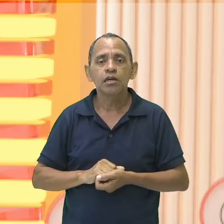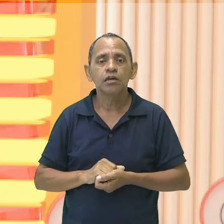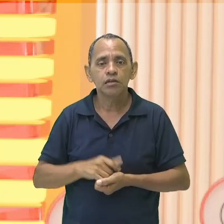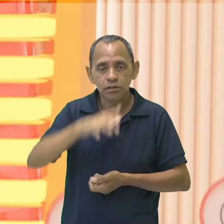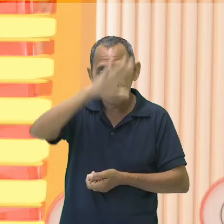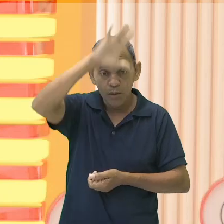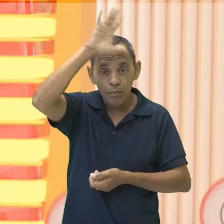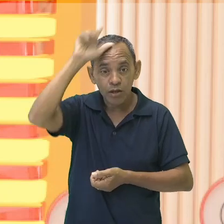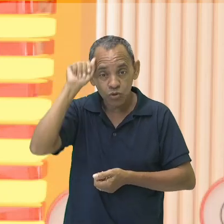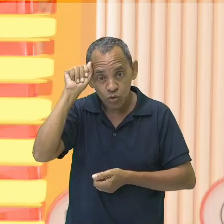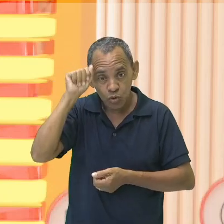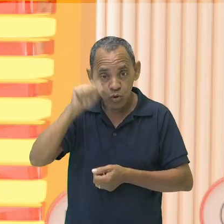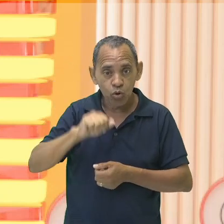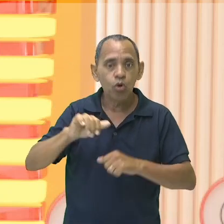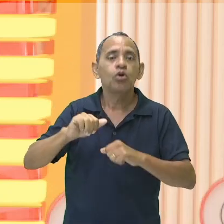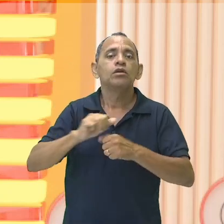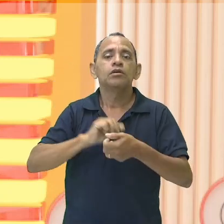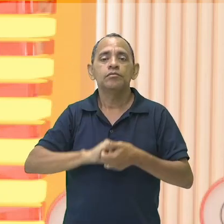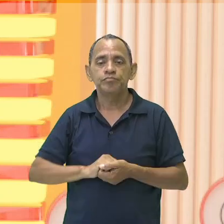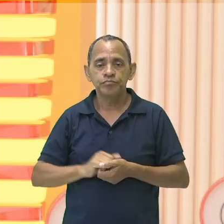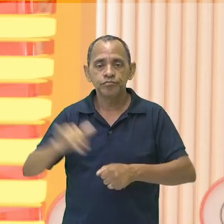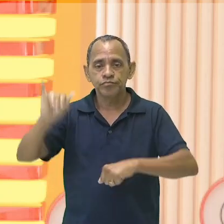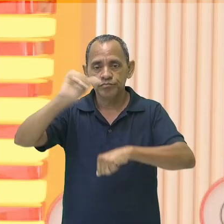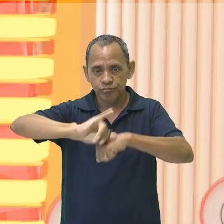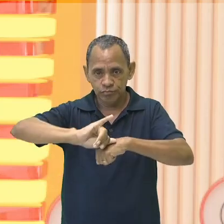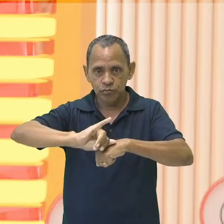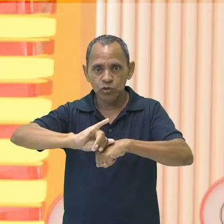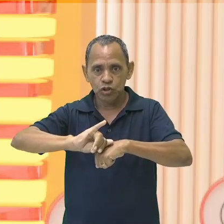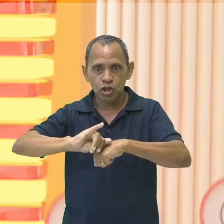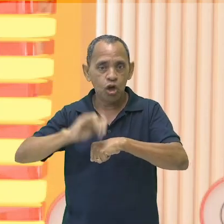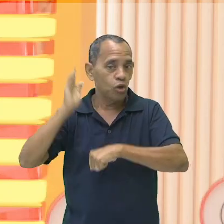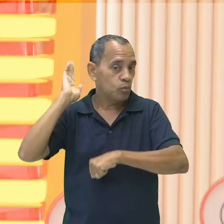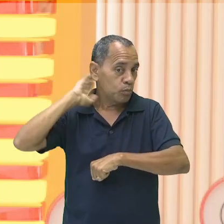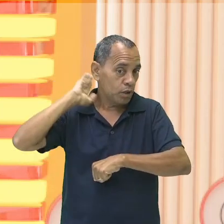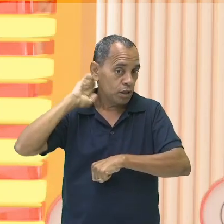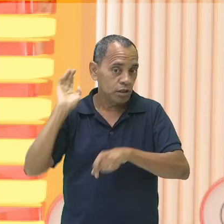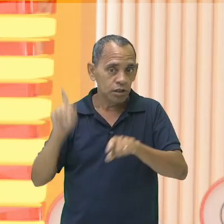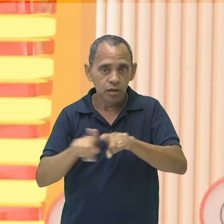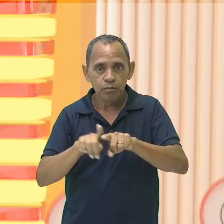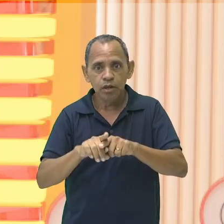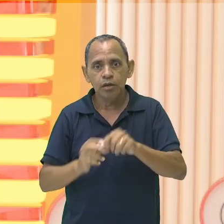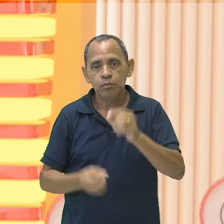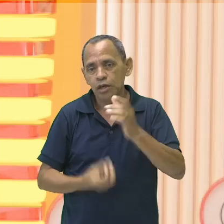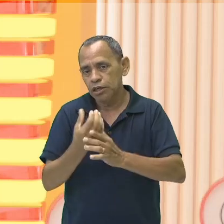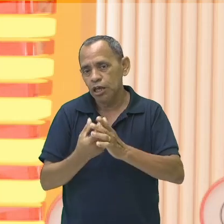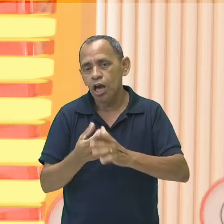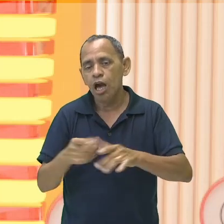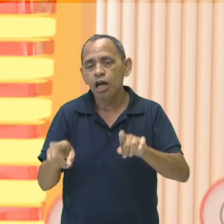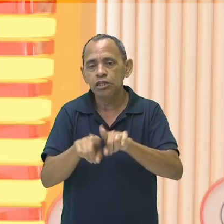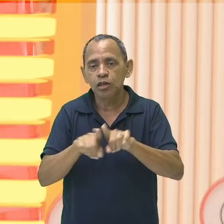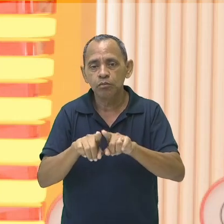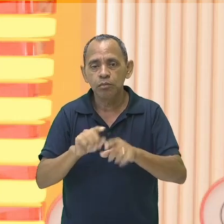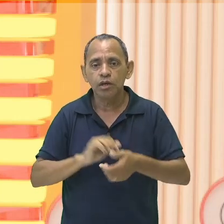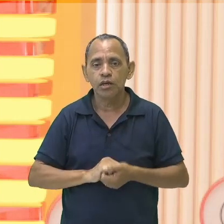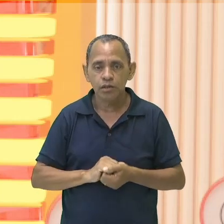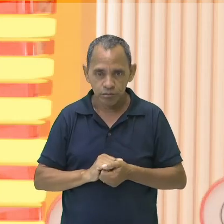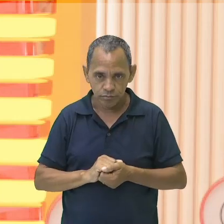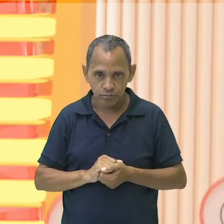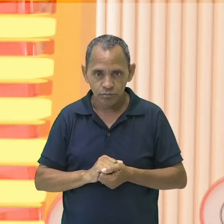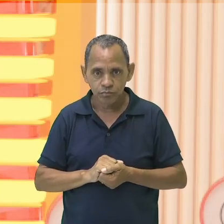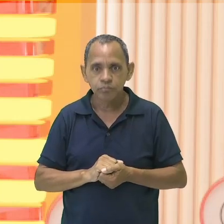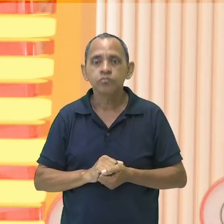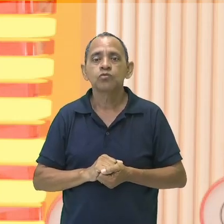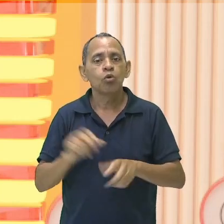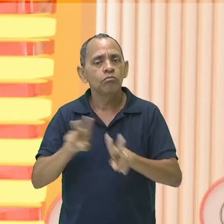do Pará. Tivemos outras conferências que foram importantes para fomentar o debate referente ao meio ambiente, de uma